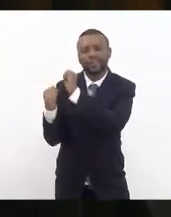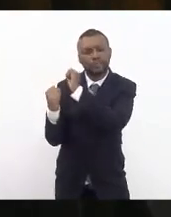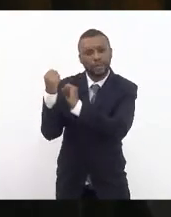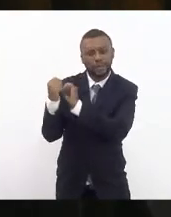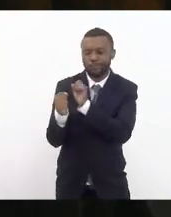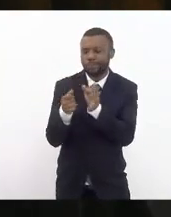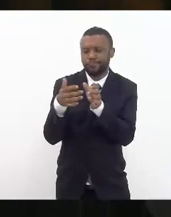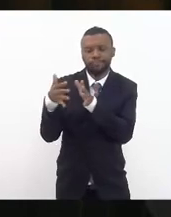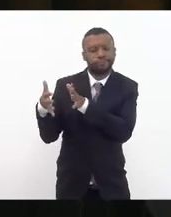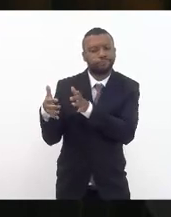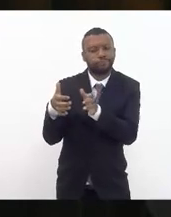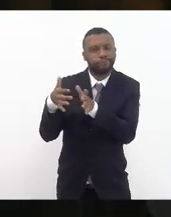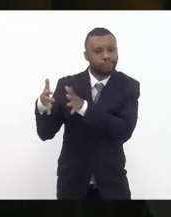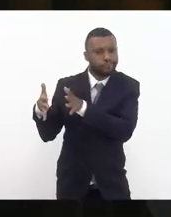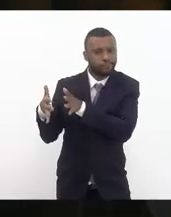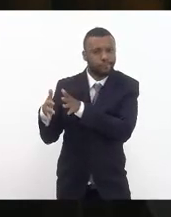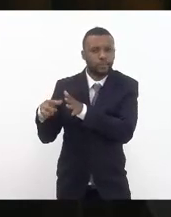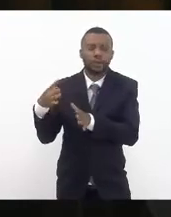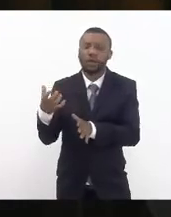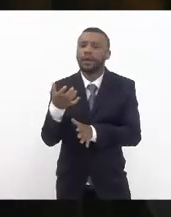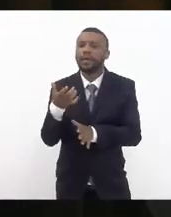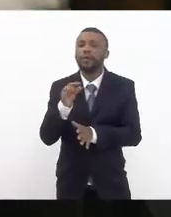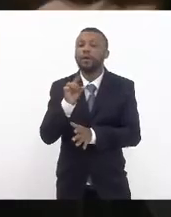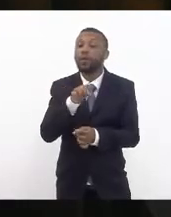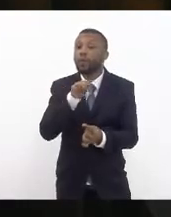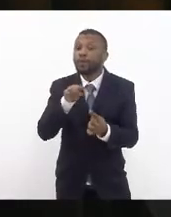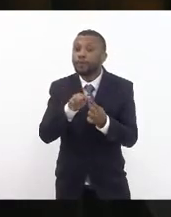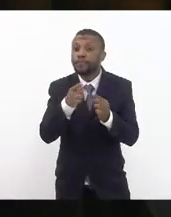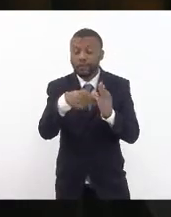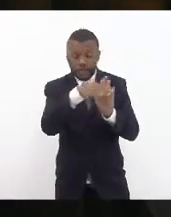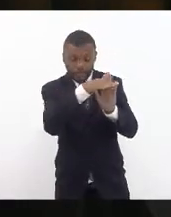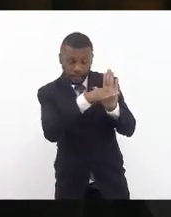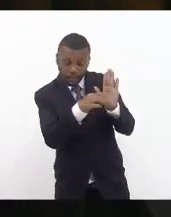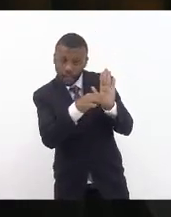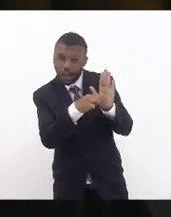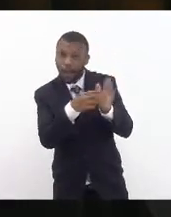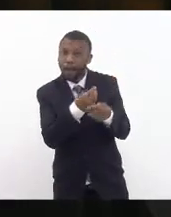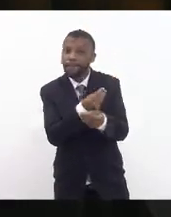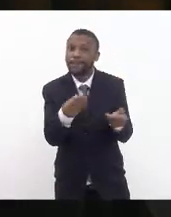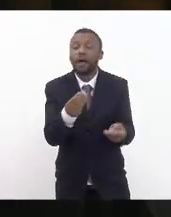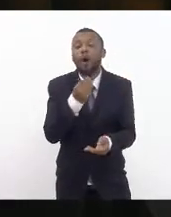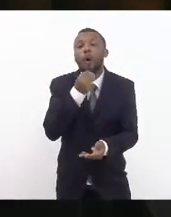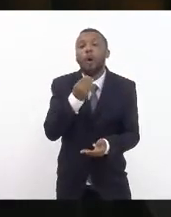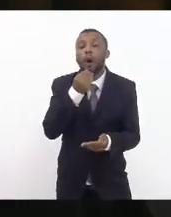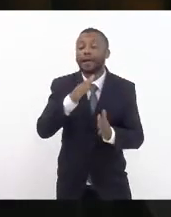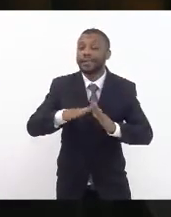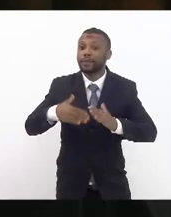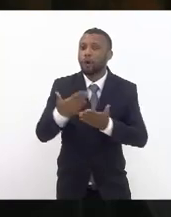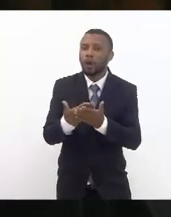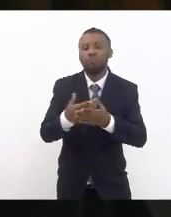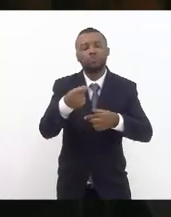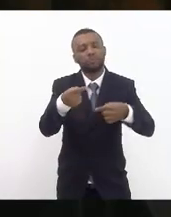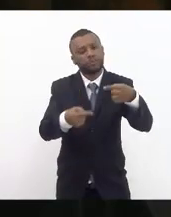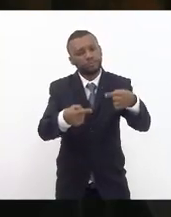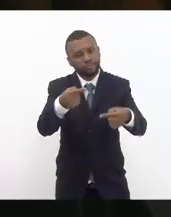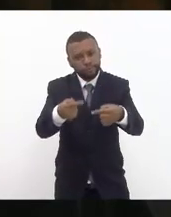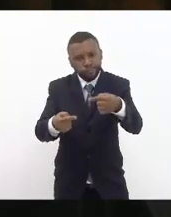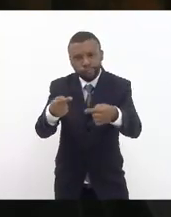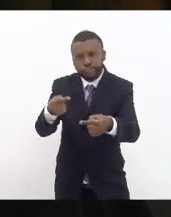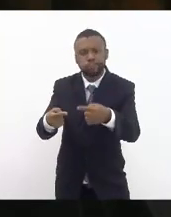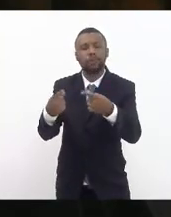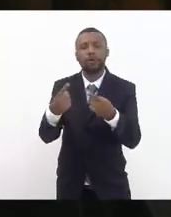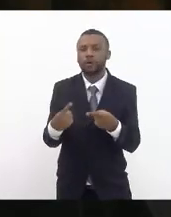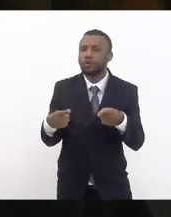verdade, através desse guia, dar oportunidade a todas as escolas de poderem ampliar esse debate, essa discussão,